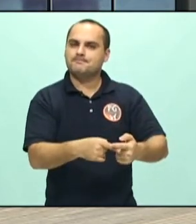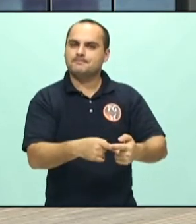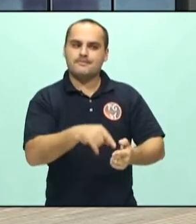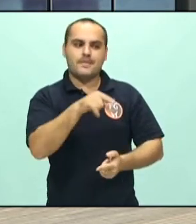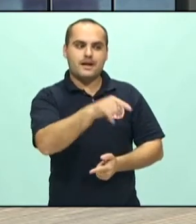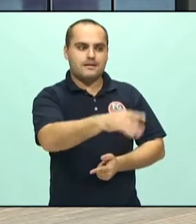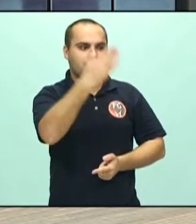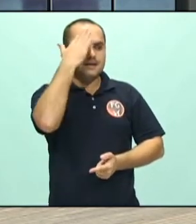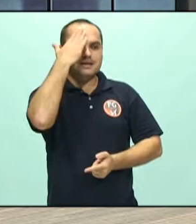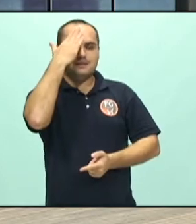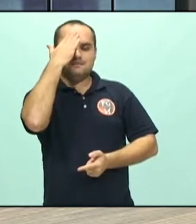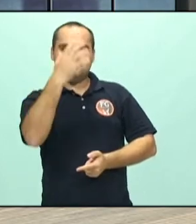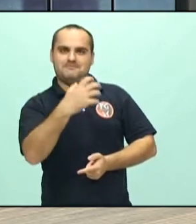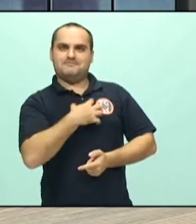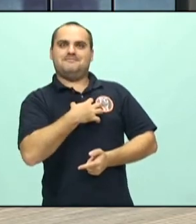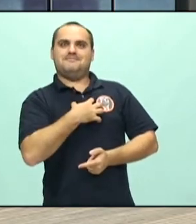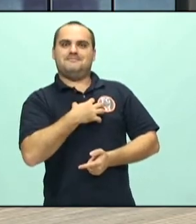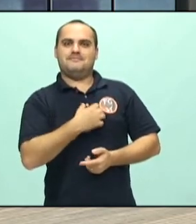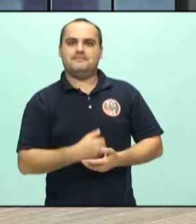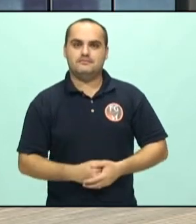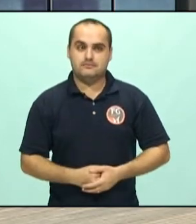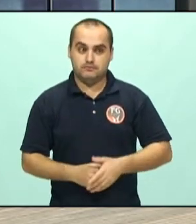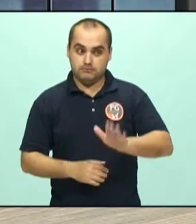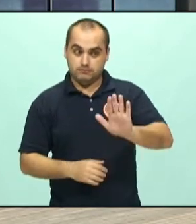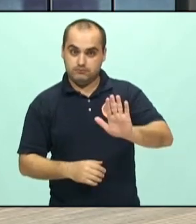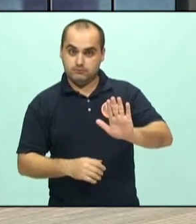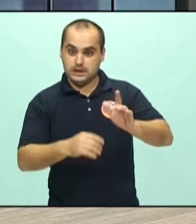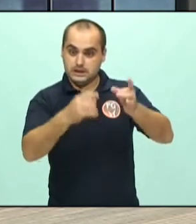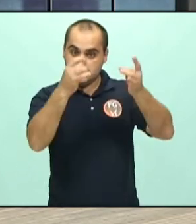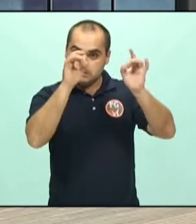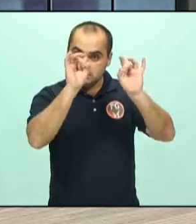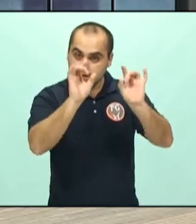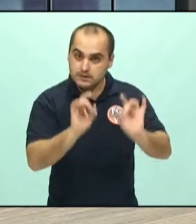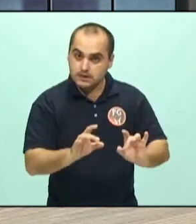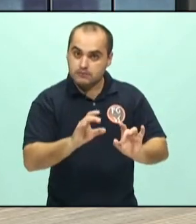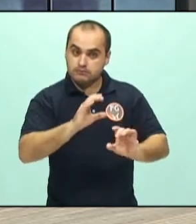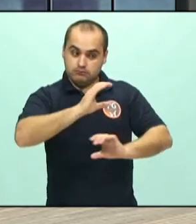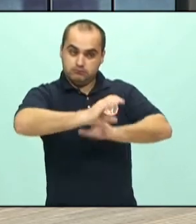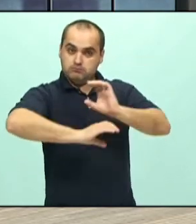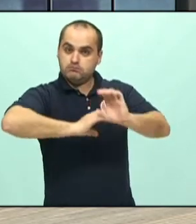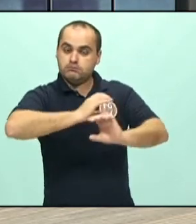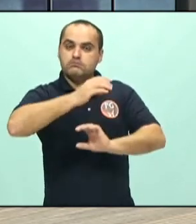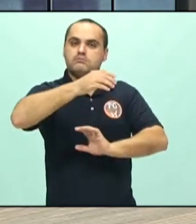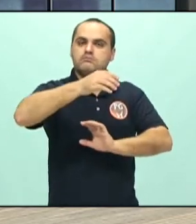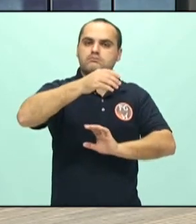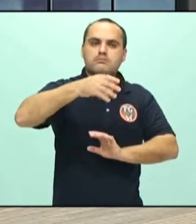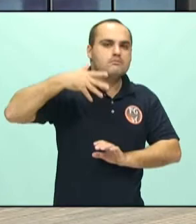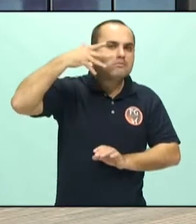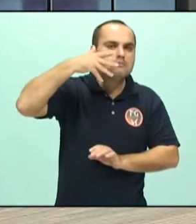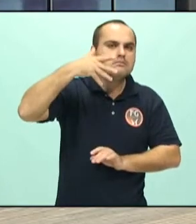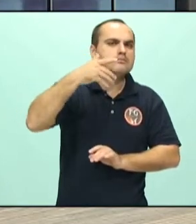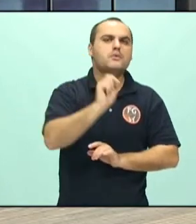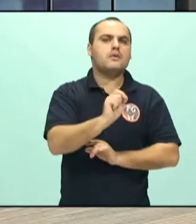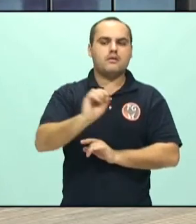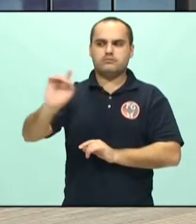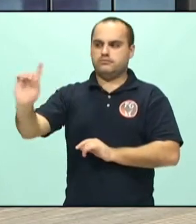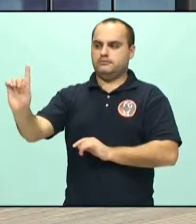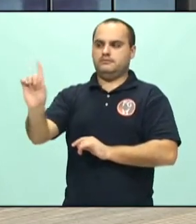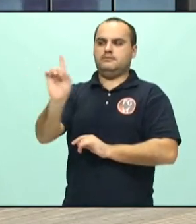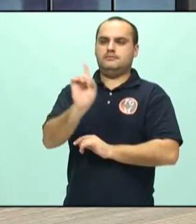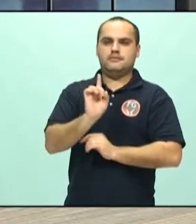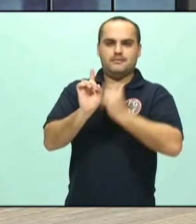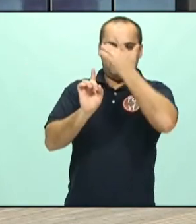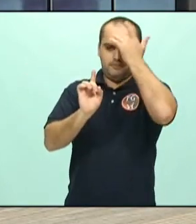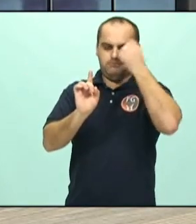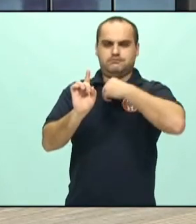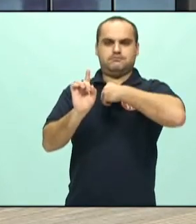ele. Então, o grande diferencial do ciclo de palestras é esse, porque traz esse leitor para um papel de protagonista. Protagonista no